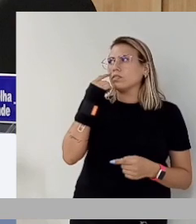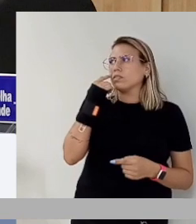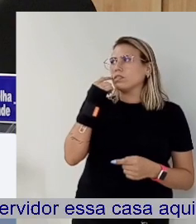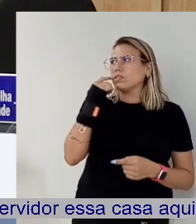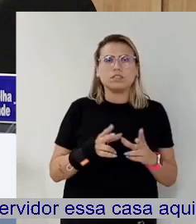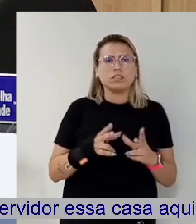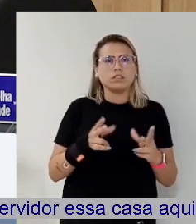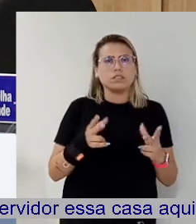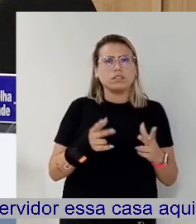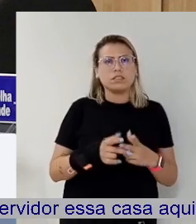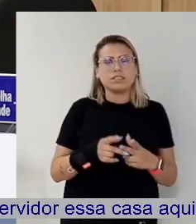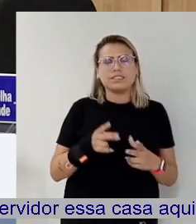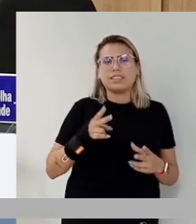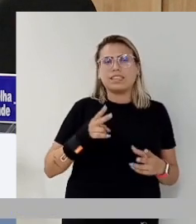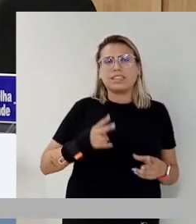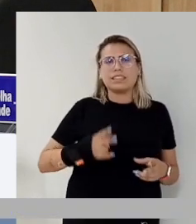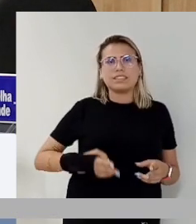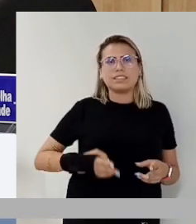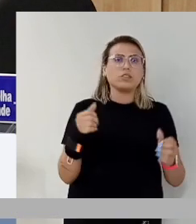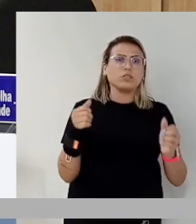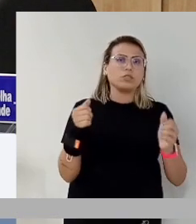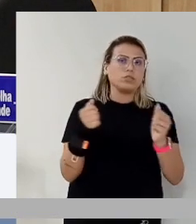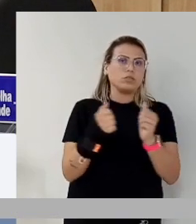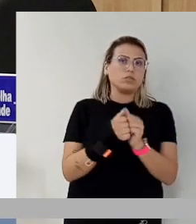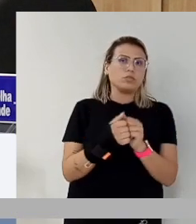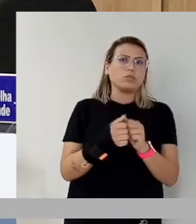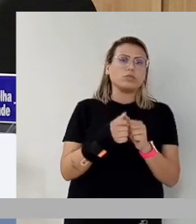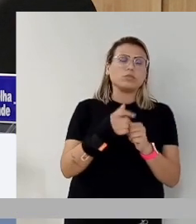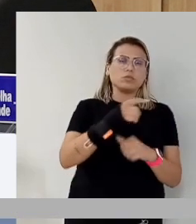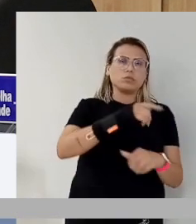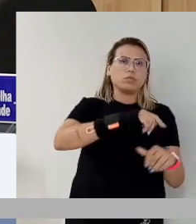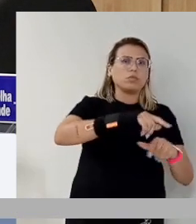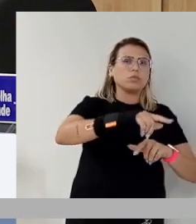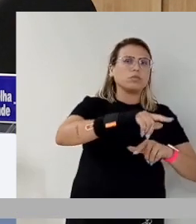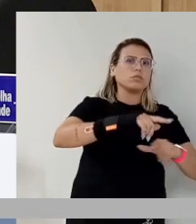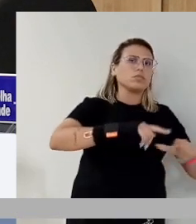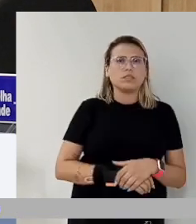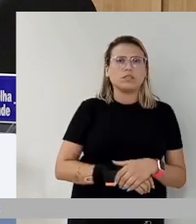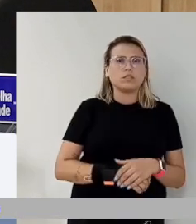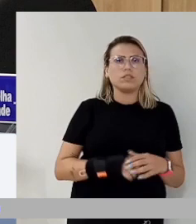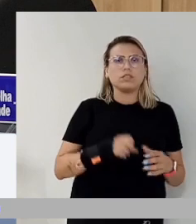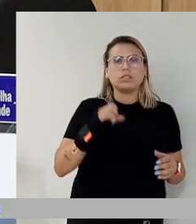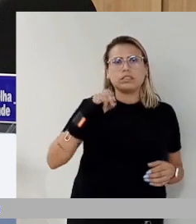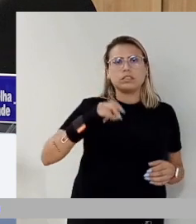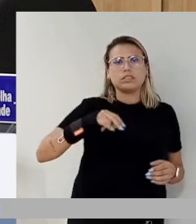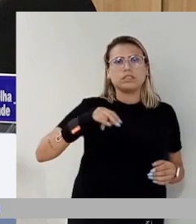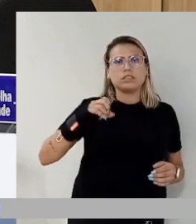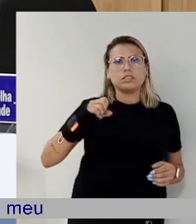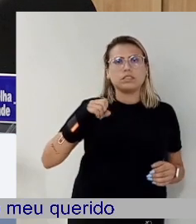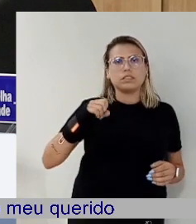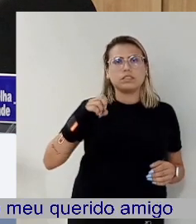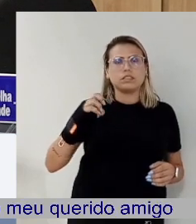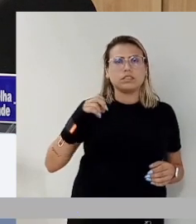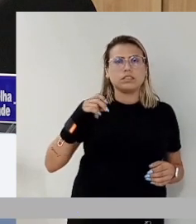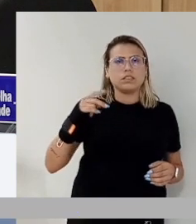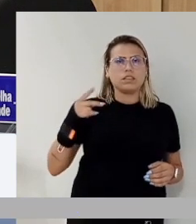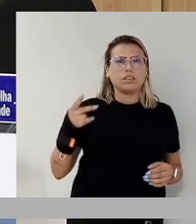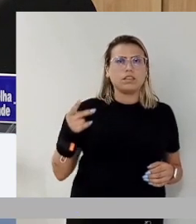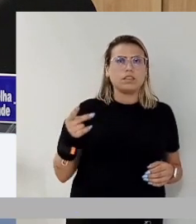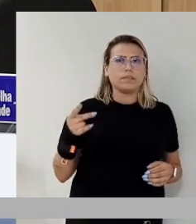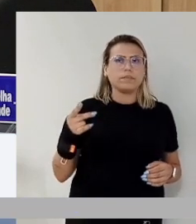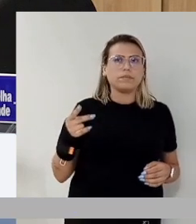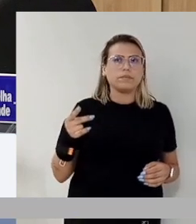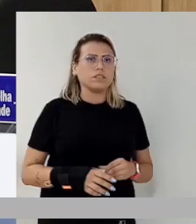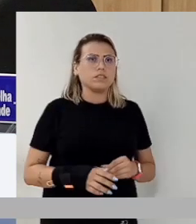aqui está sempre ao lado do servidor o sinc sabe disso meu meu querido amigo Jean eh e